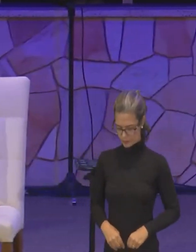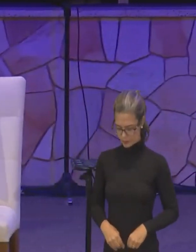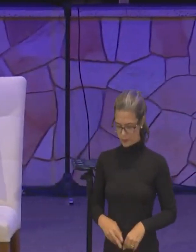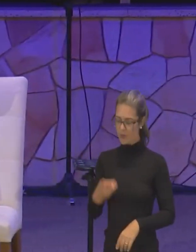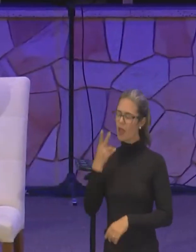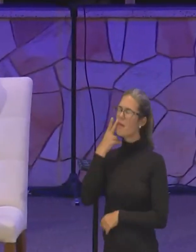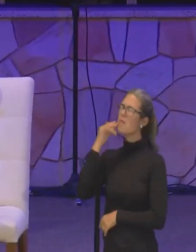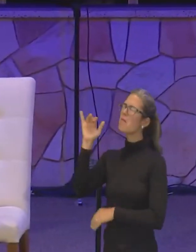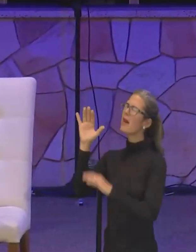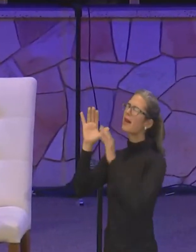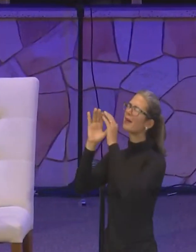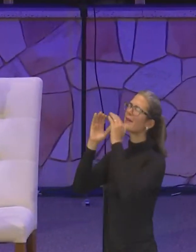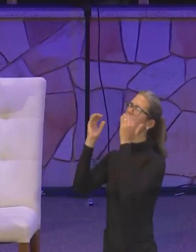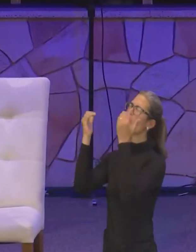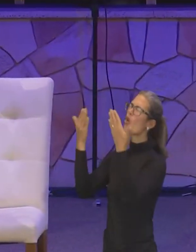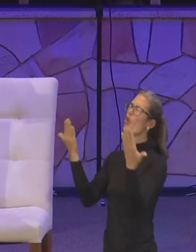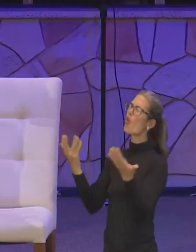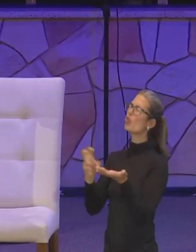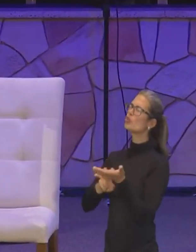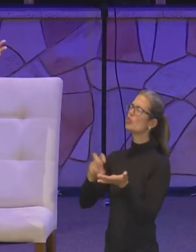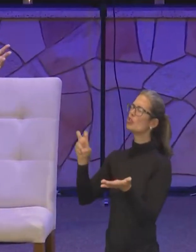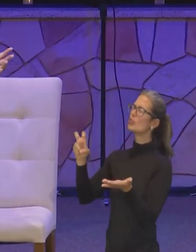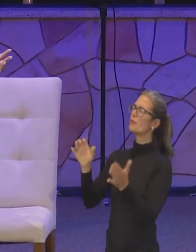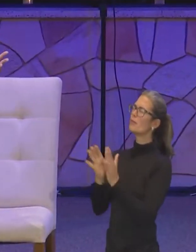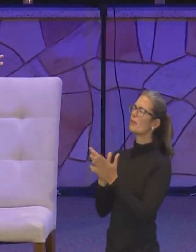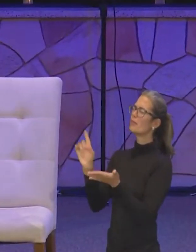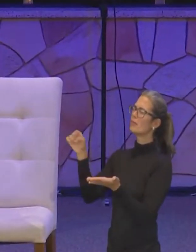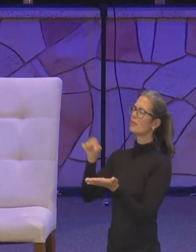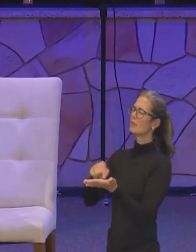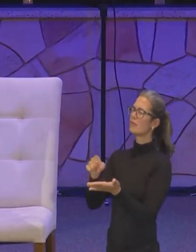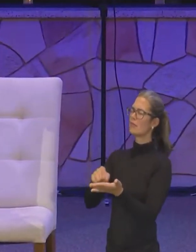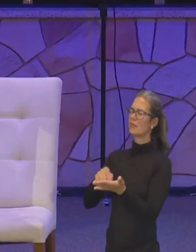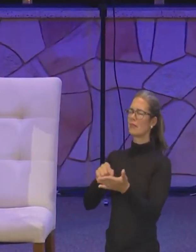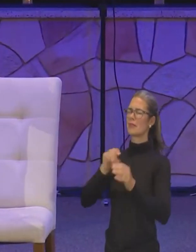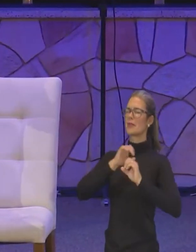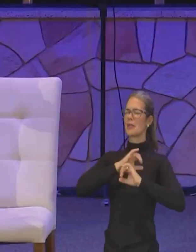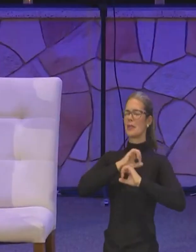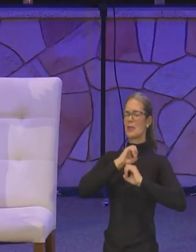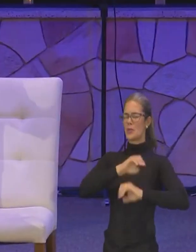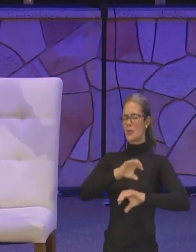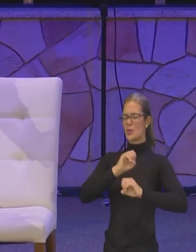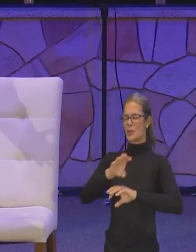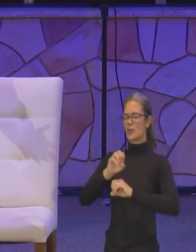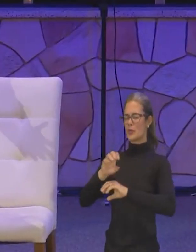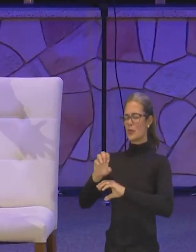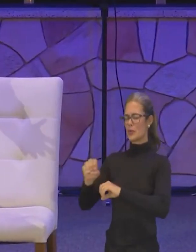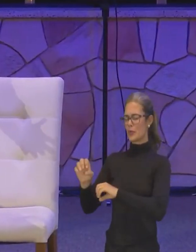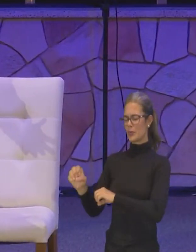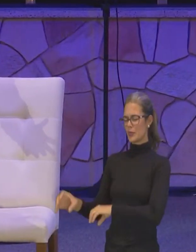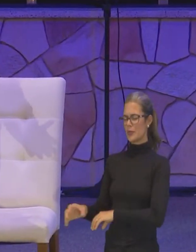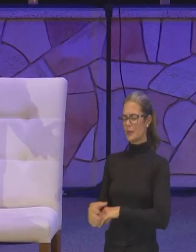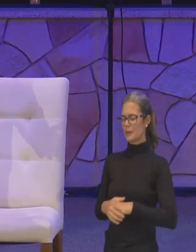Pai Celeste, nesta manhã Tua palavra foi pregada à mesa.